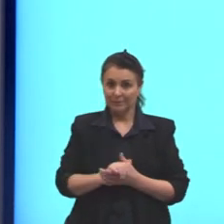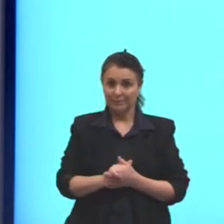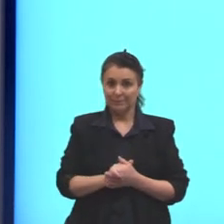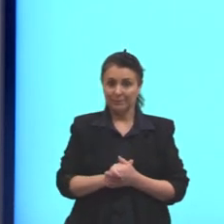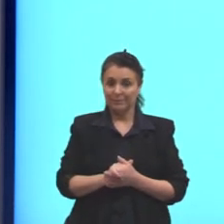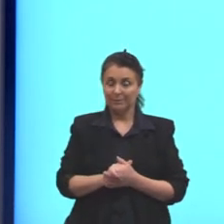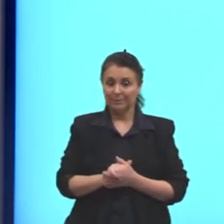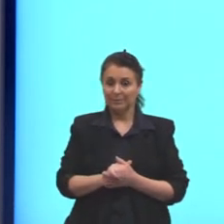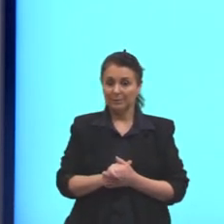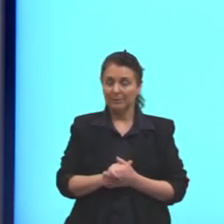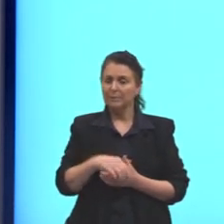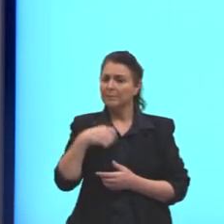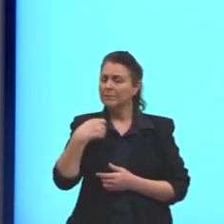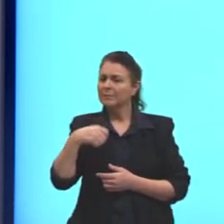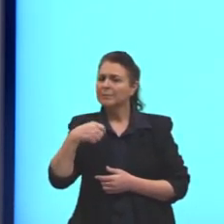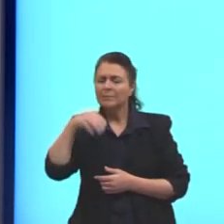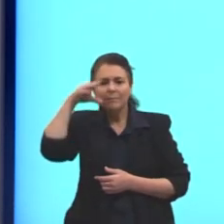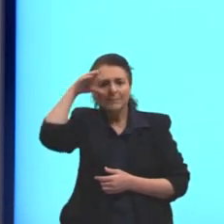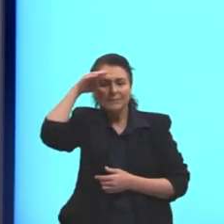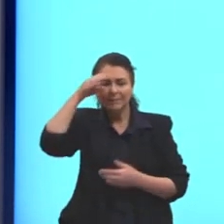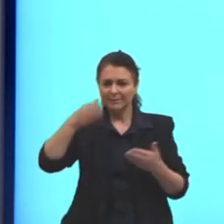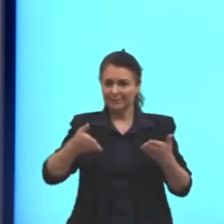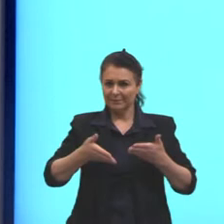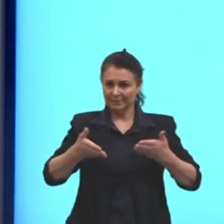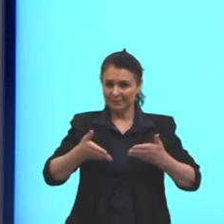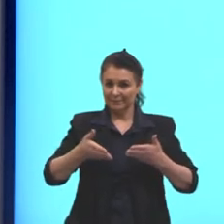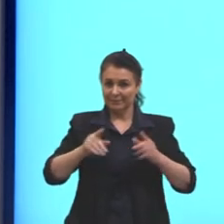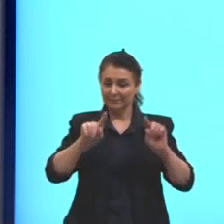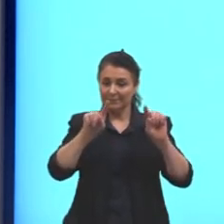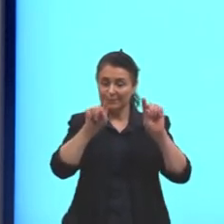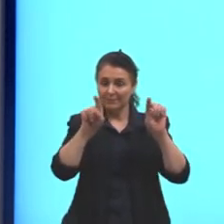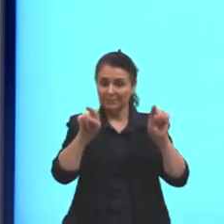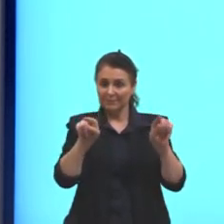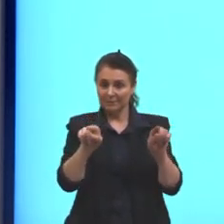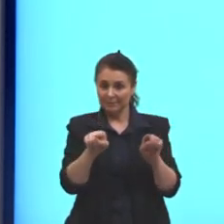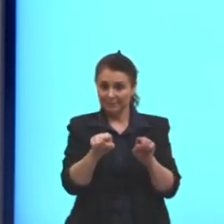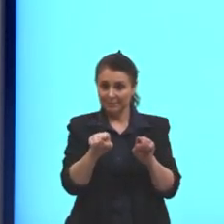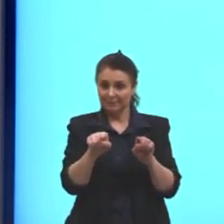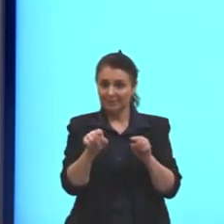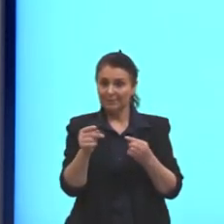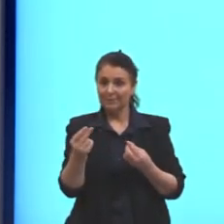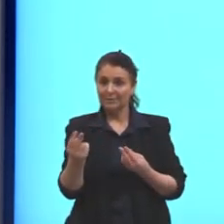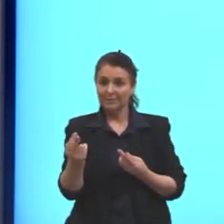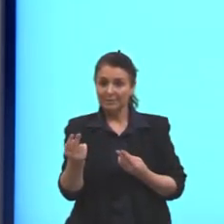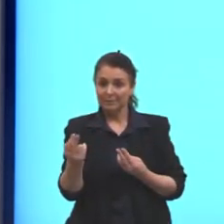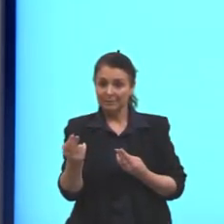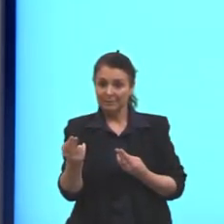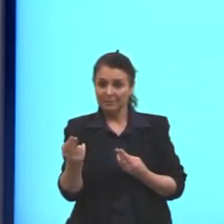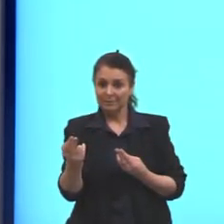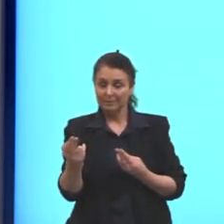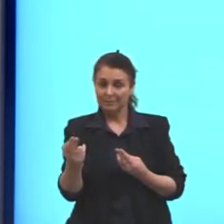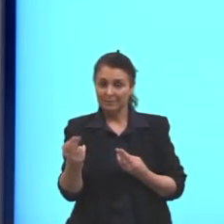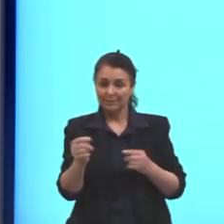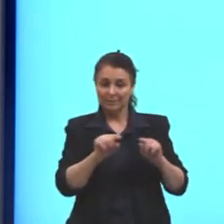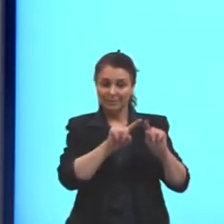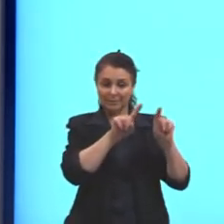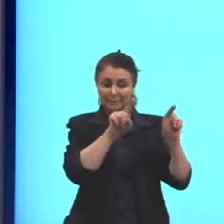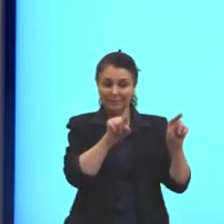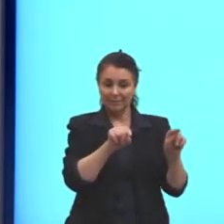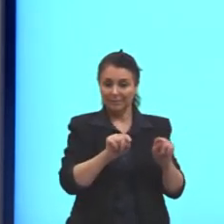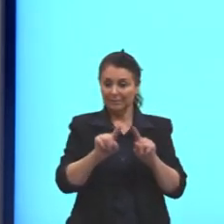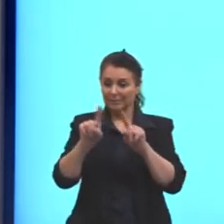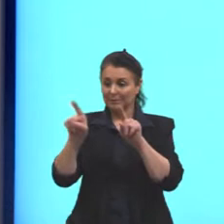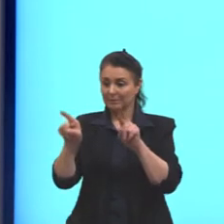é o quê que vocês precisam observar os parênteses são iguais né o parênteses é